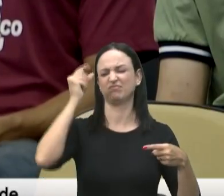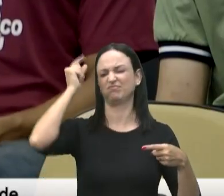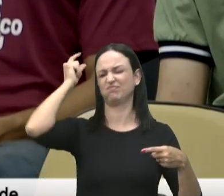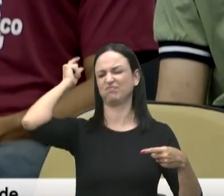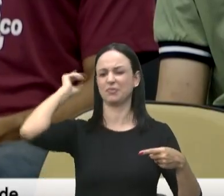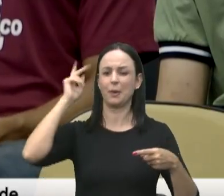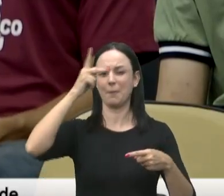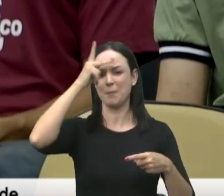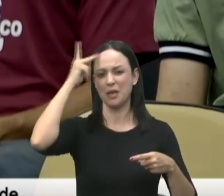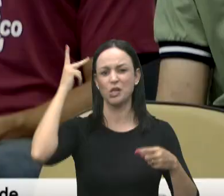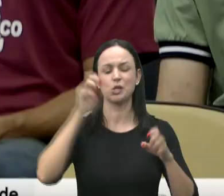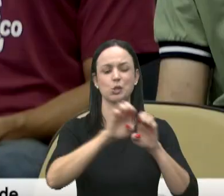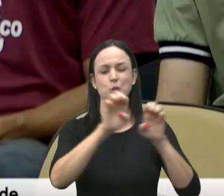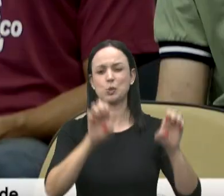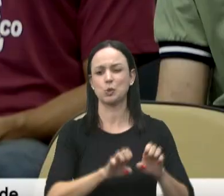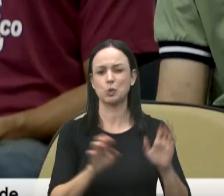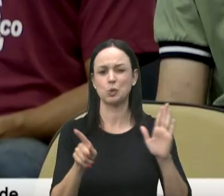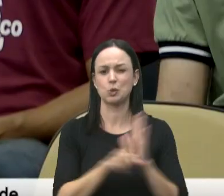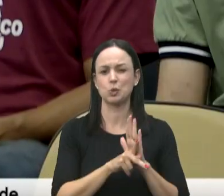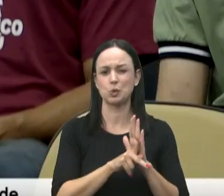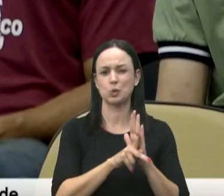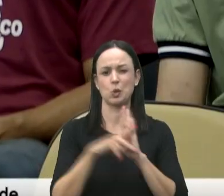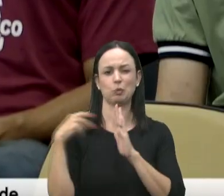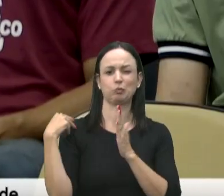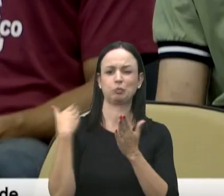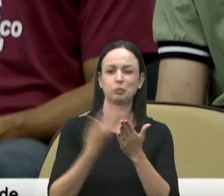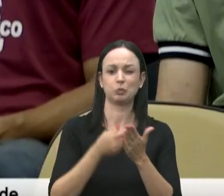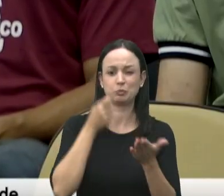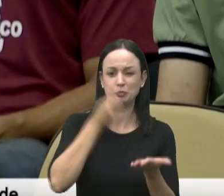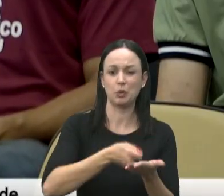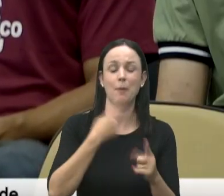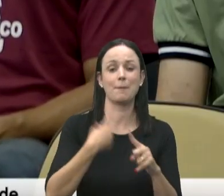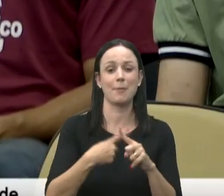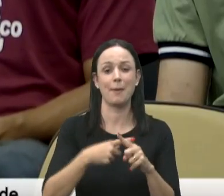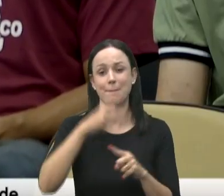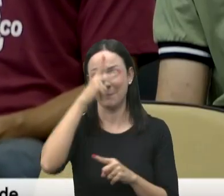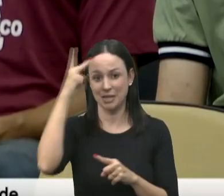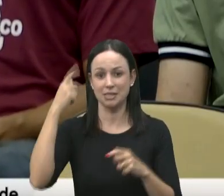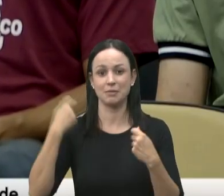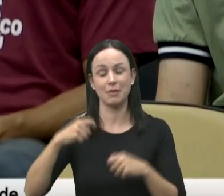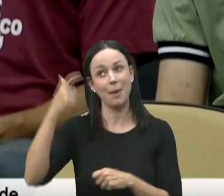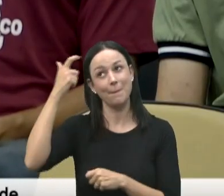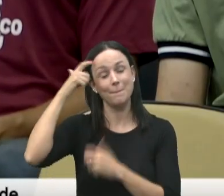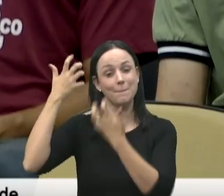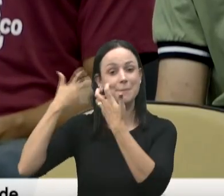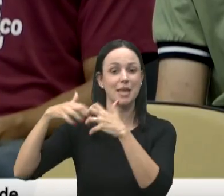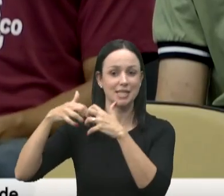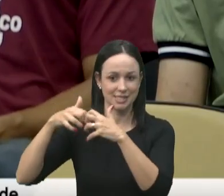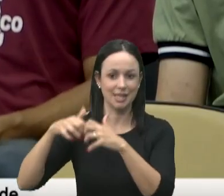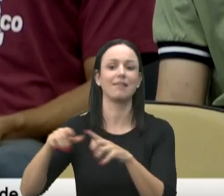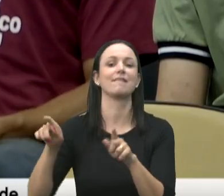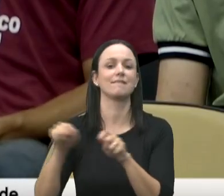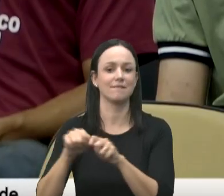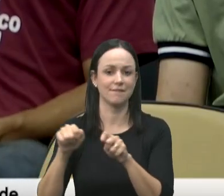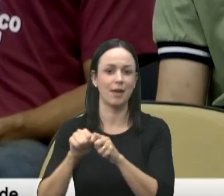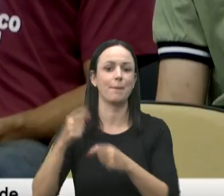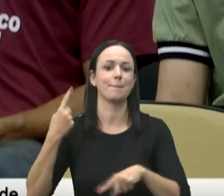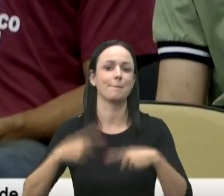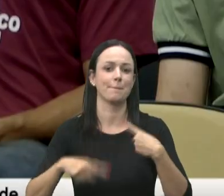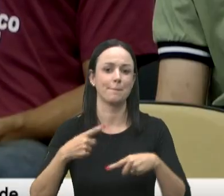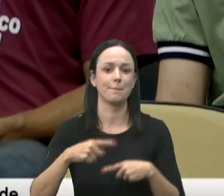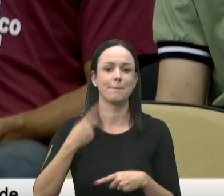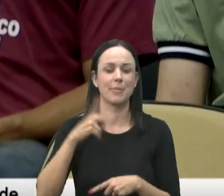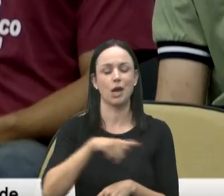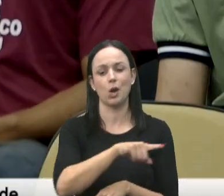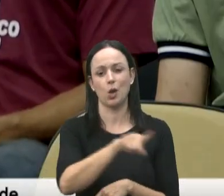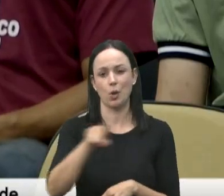pessoas estruturadas, aquele patriarcado, porque a gente precisa de pessoas que realmente pensam e faz a política para